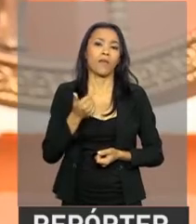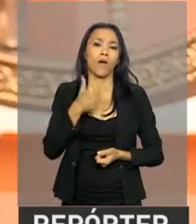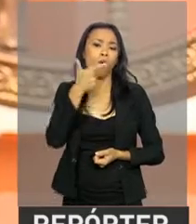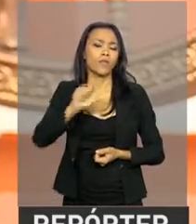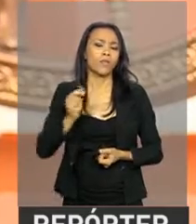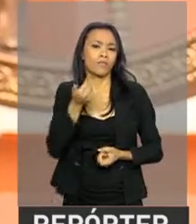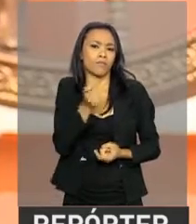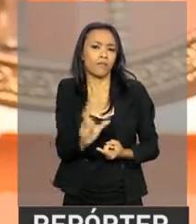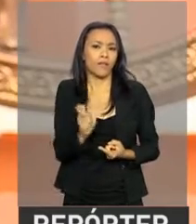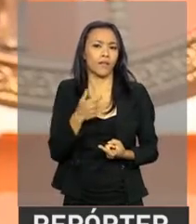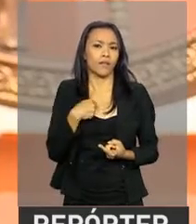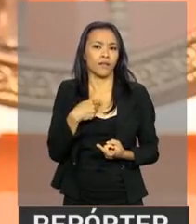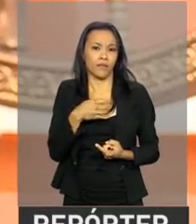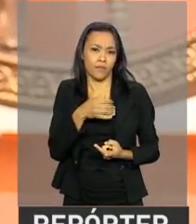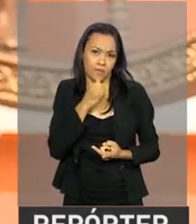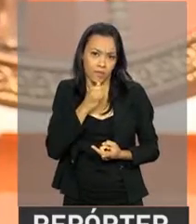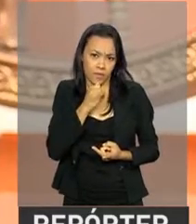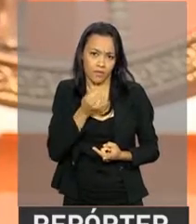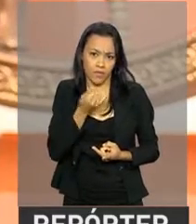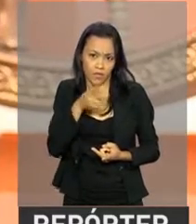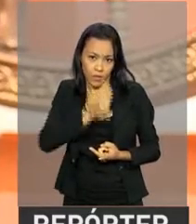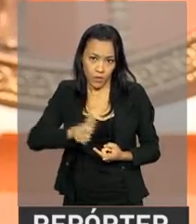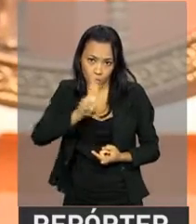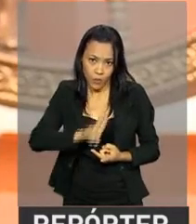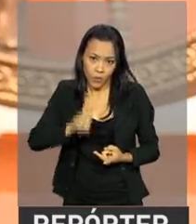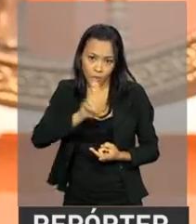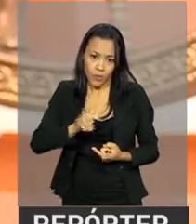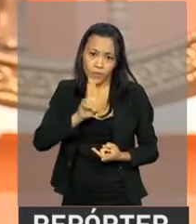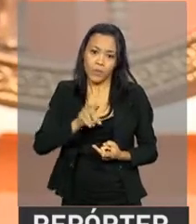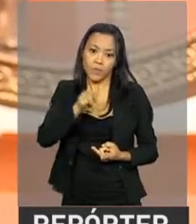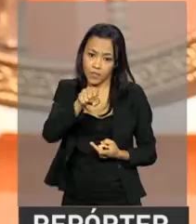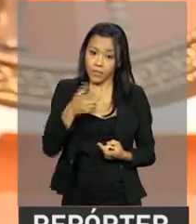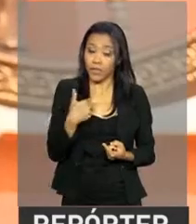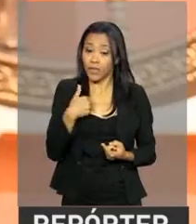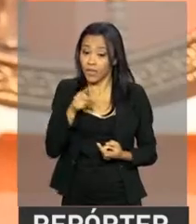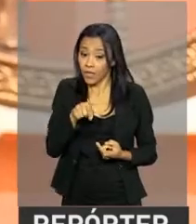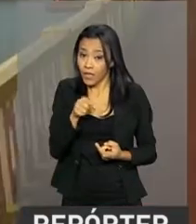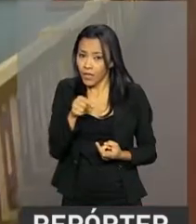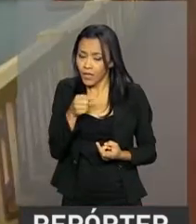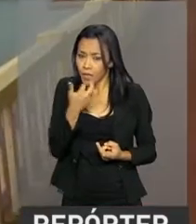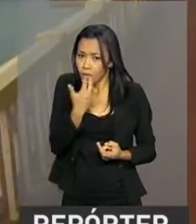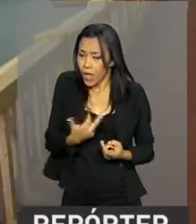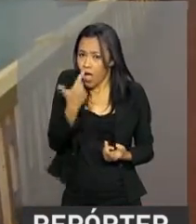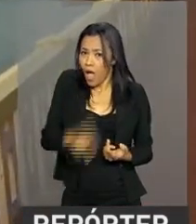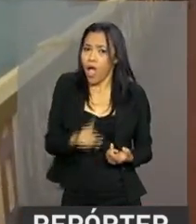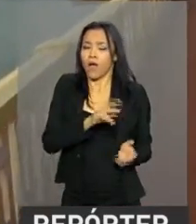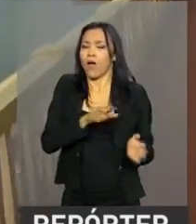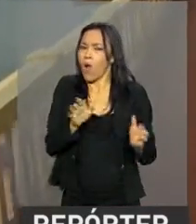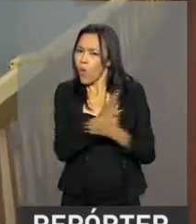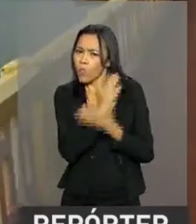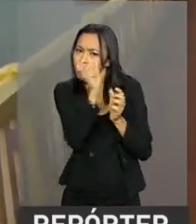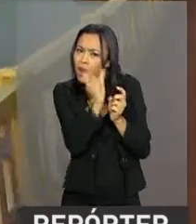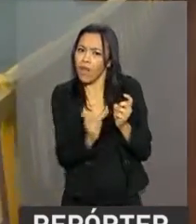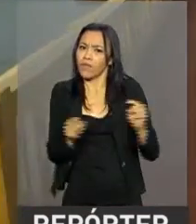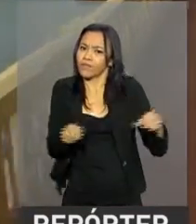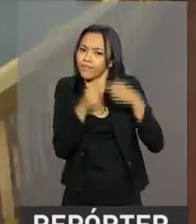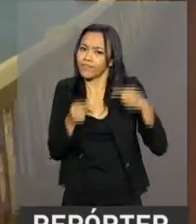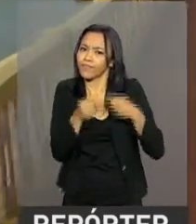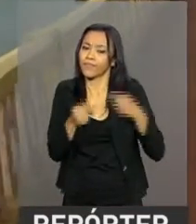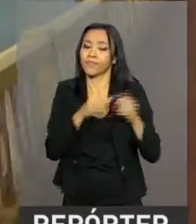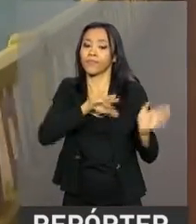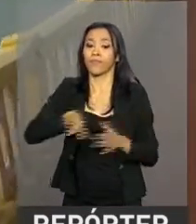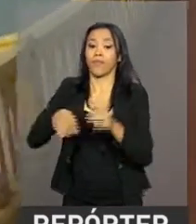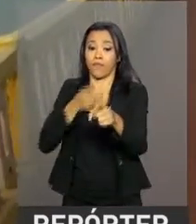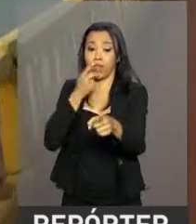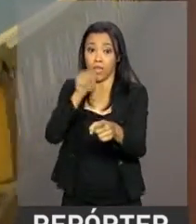Outra palavra, por exemplo, vestido, como eu gosto de usar. Vestido é uma palavra em Konkani com o mesmo significado. Goa vem para mostrar que Índia e Brasil, duas